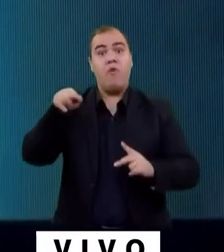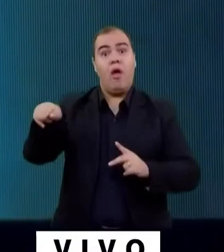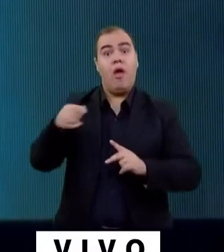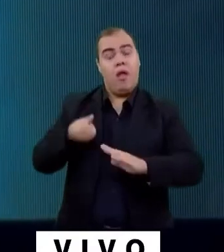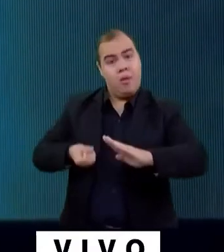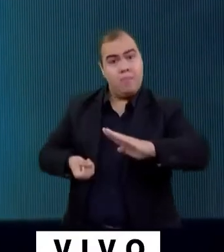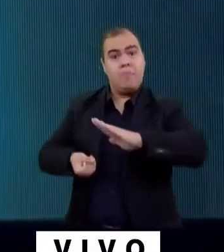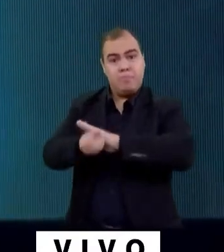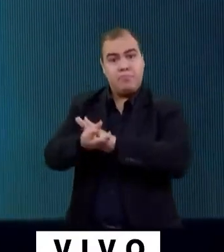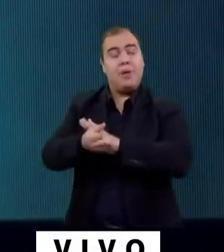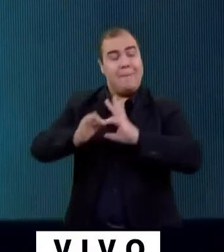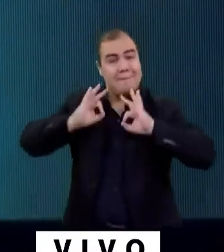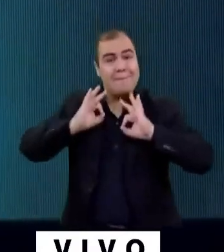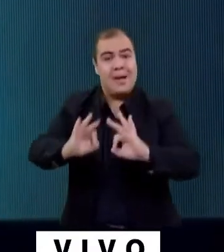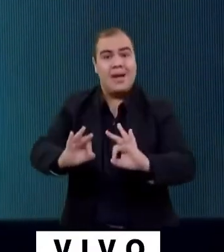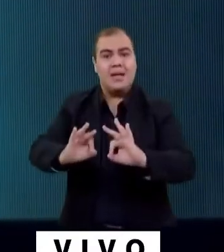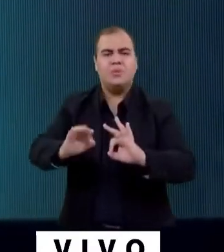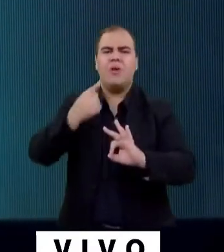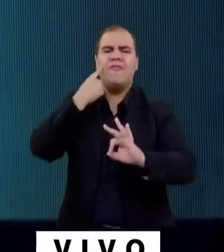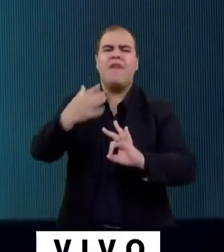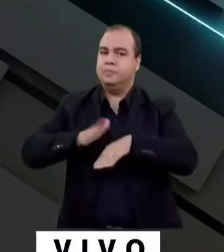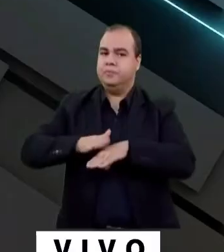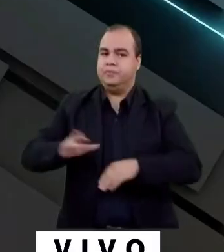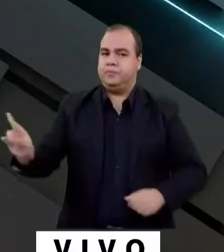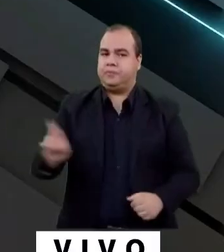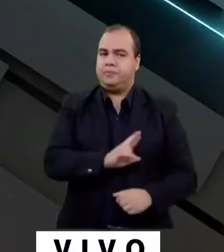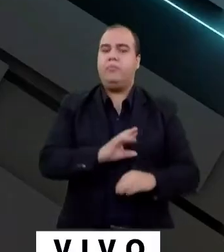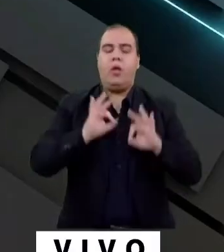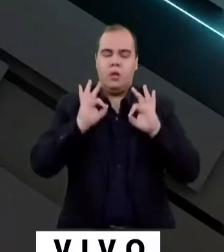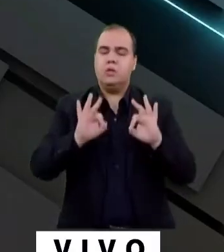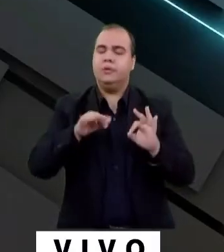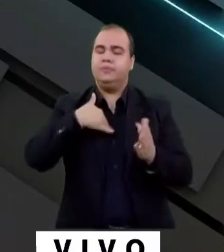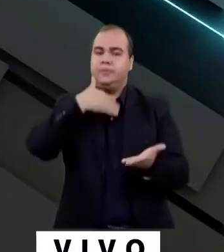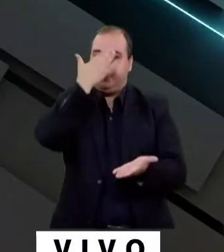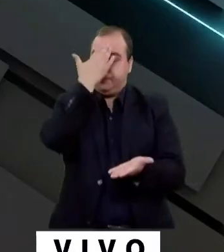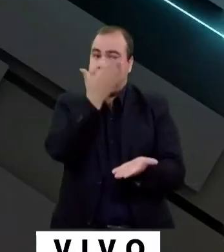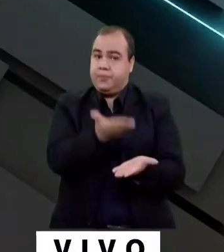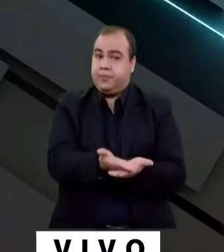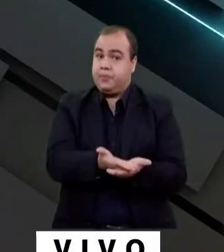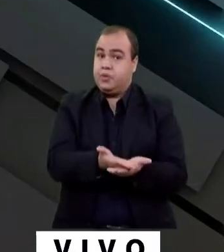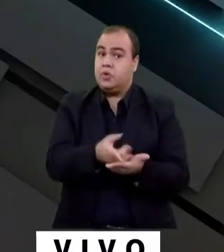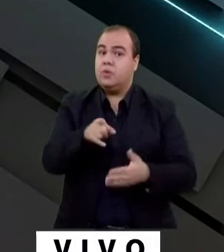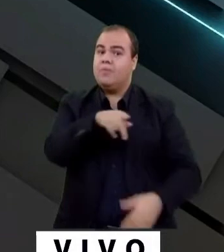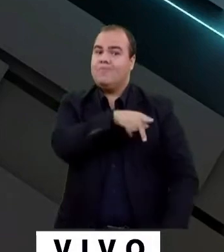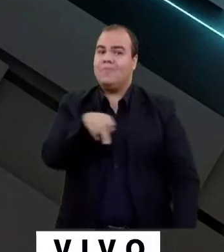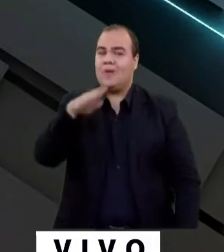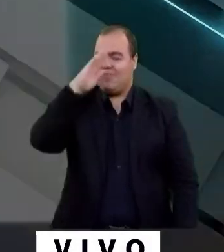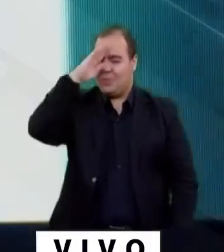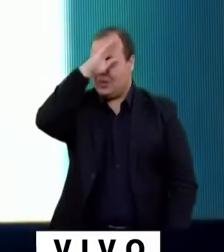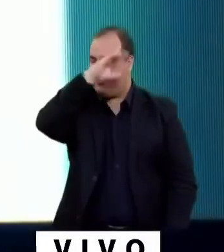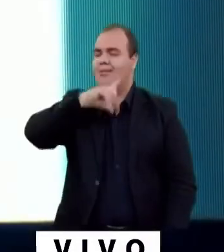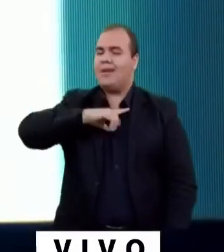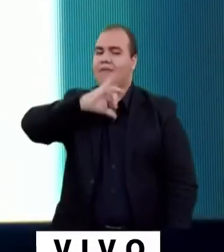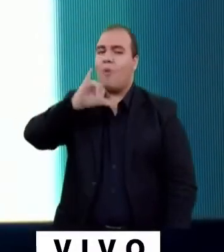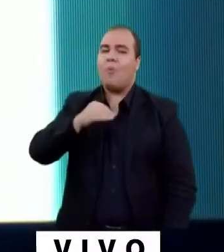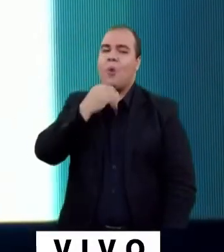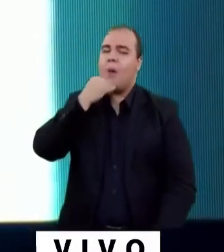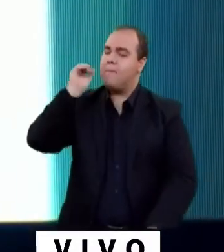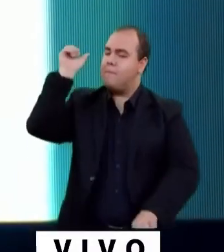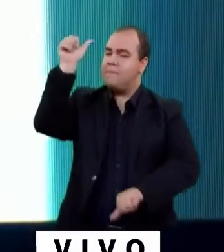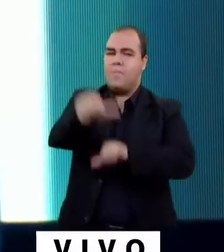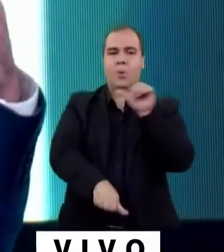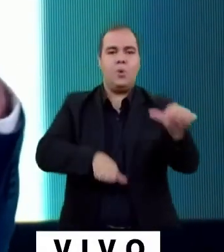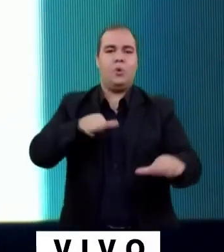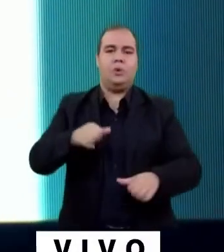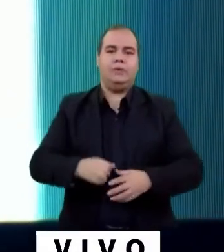corrupção. E a crise econômica deriva do mesmo modelo. Eu creio que o presidente Bolsonaro teve uma oportunidade de ouro de mudar